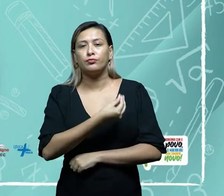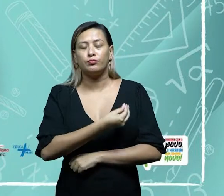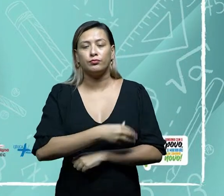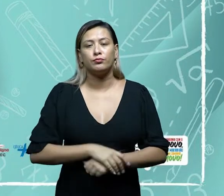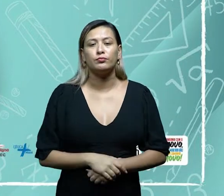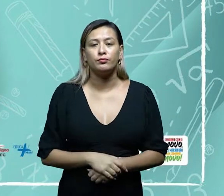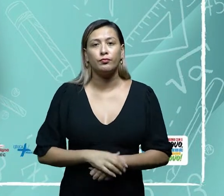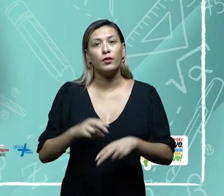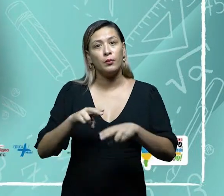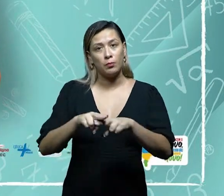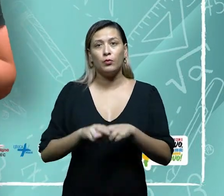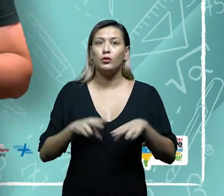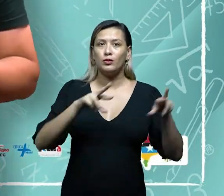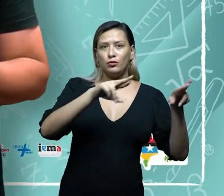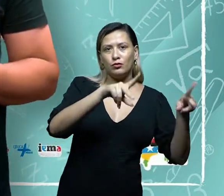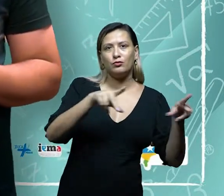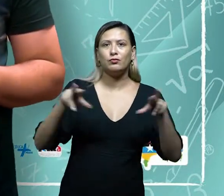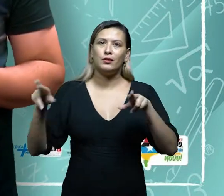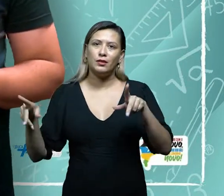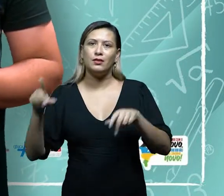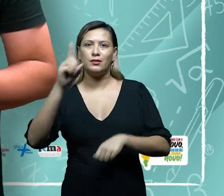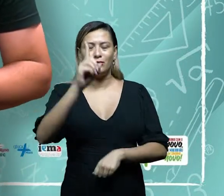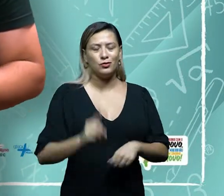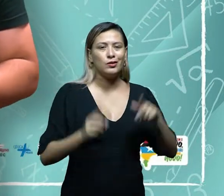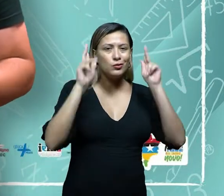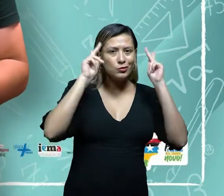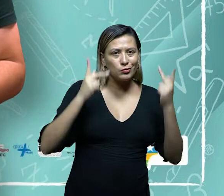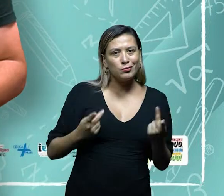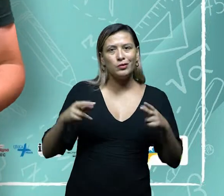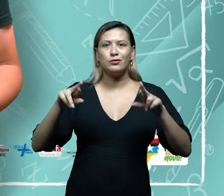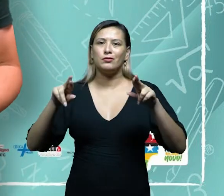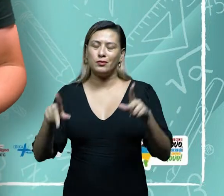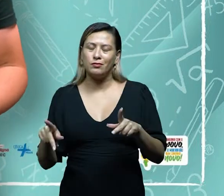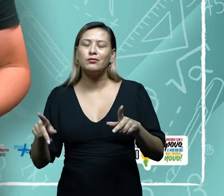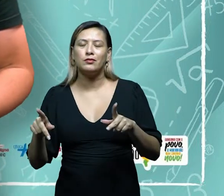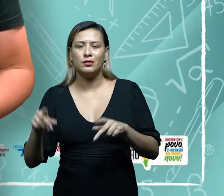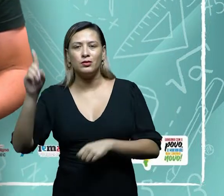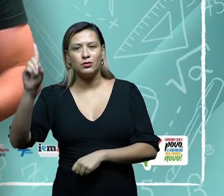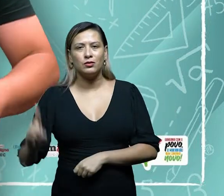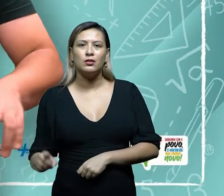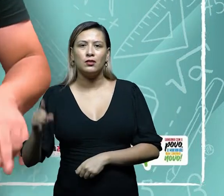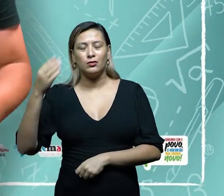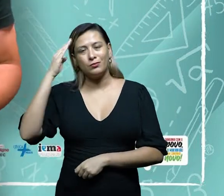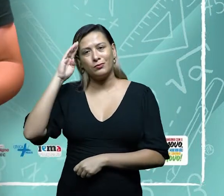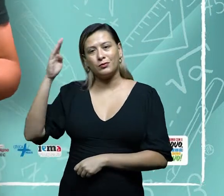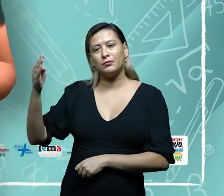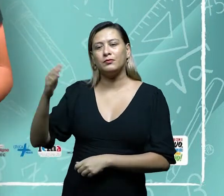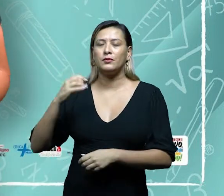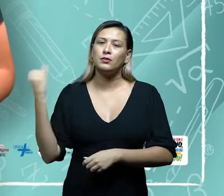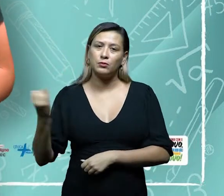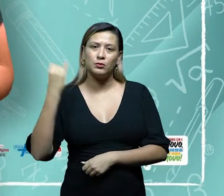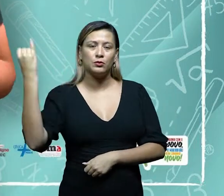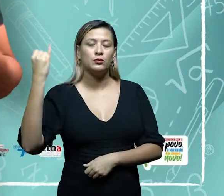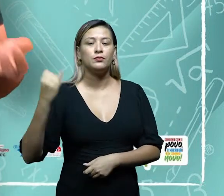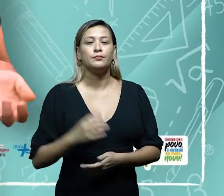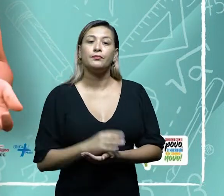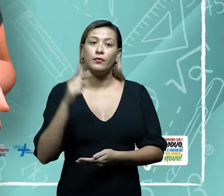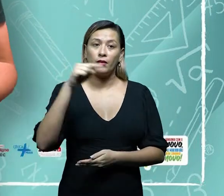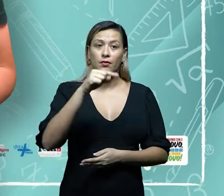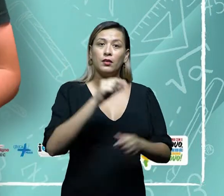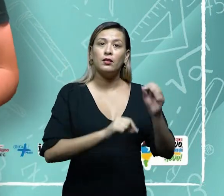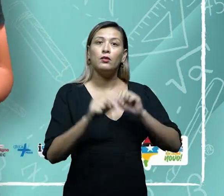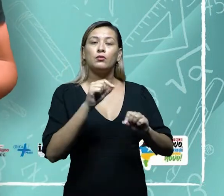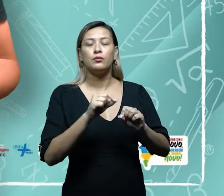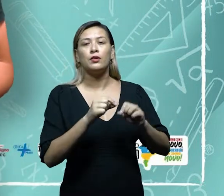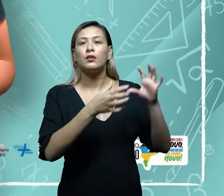pequena distinção entre direitos humanos e direitos fundamentais. Lembrando, direitos humanos, eles estão previstos no ordenamento